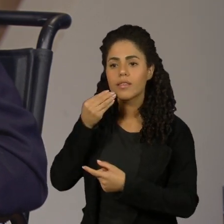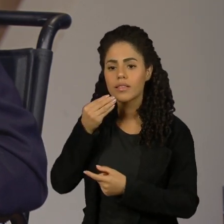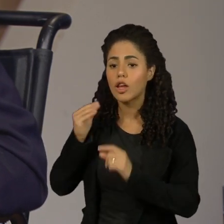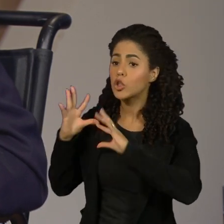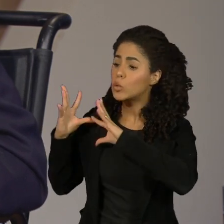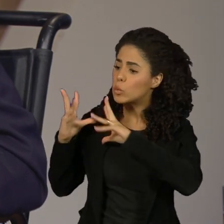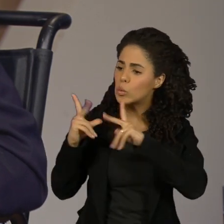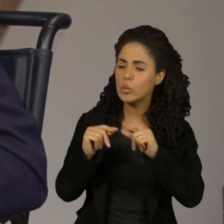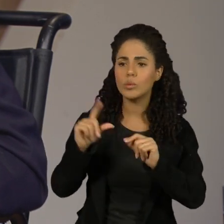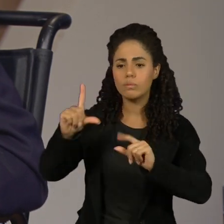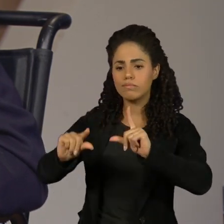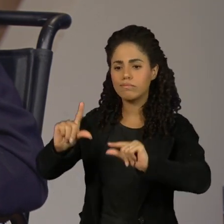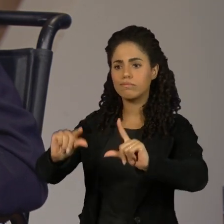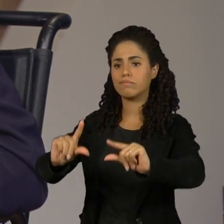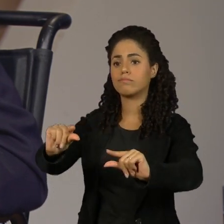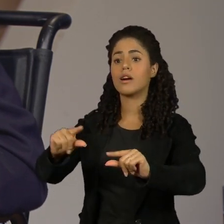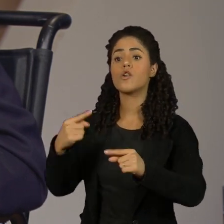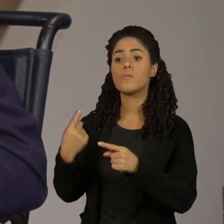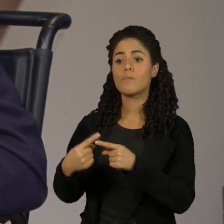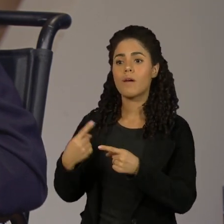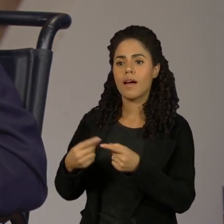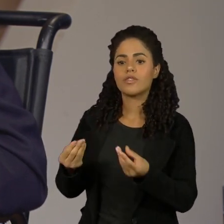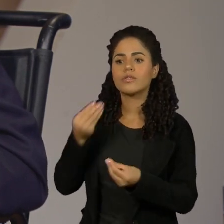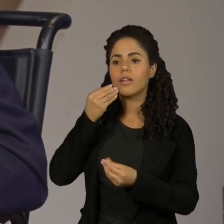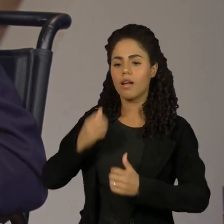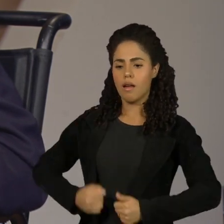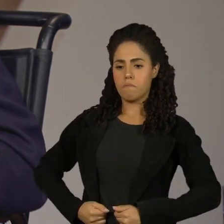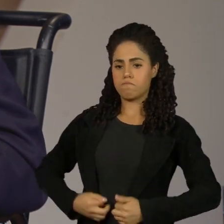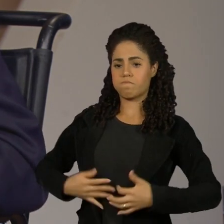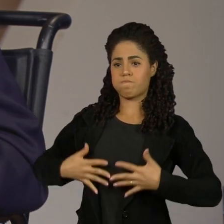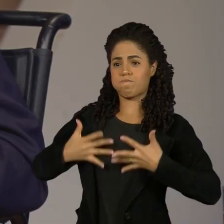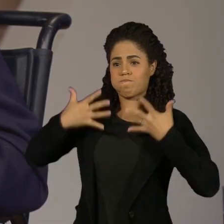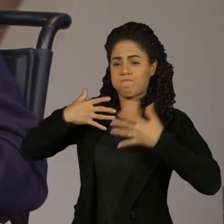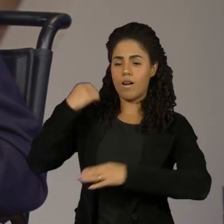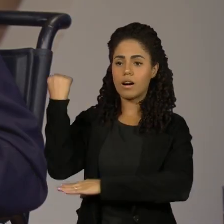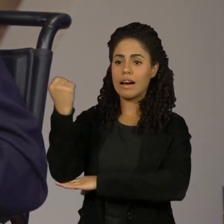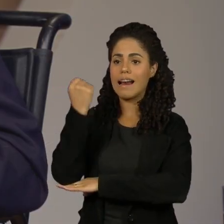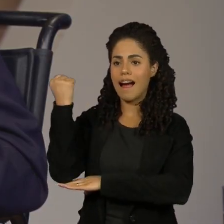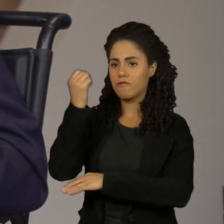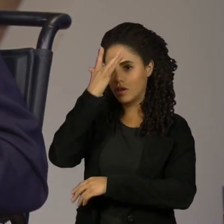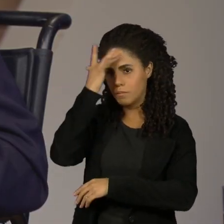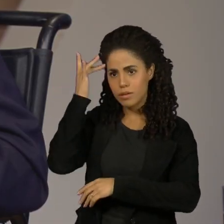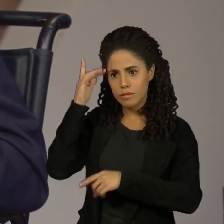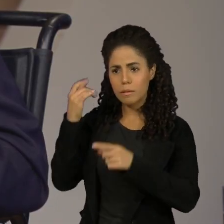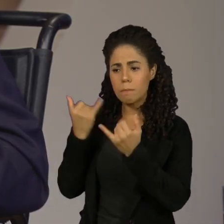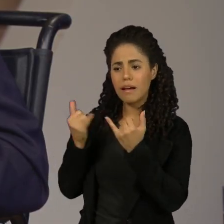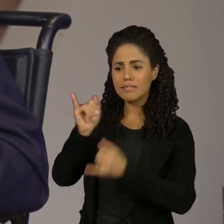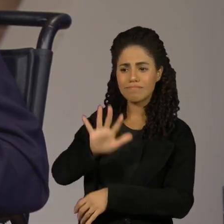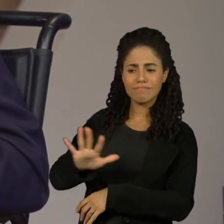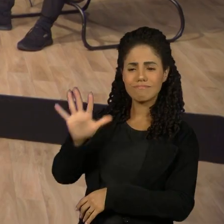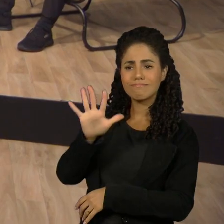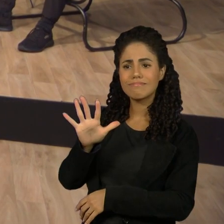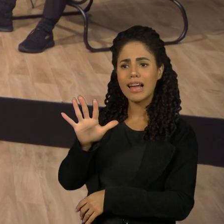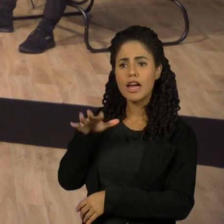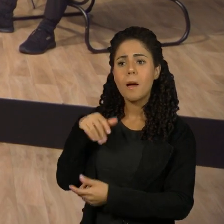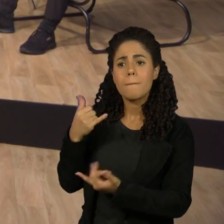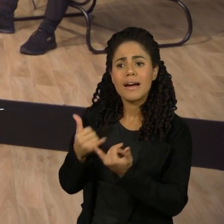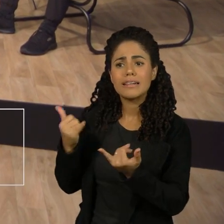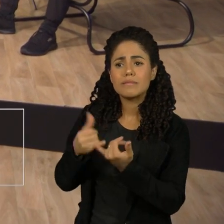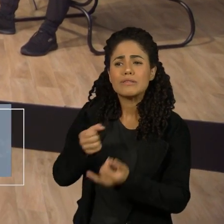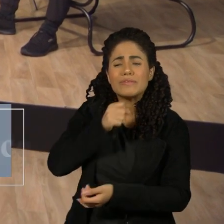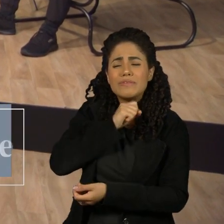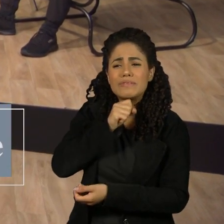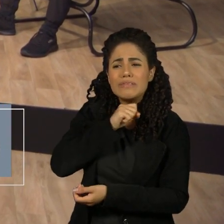todos esses processos que a gente tem de inflamação que pode fazer com que a pessoa envelheça muito rapidamente. O vírus